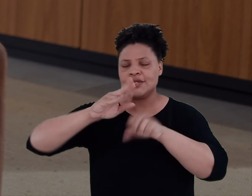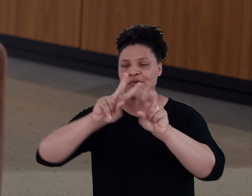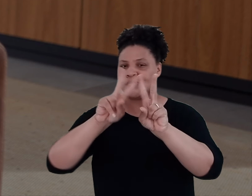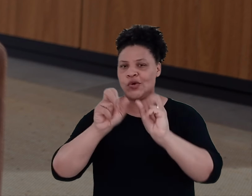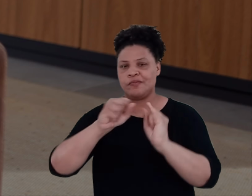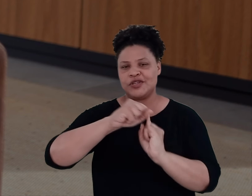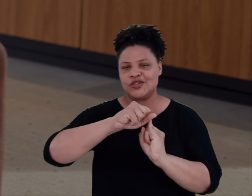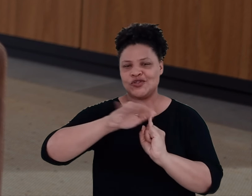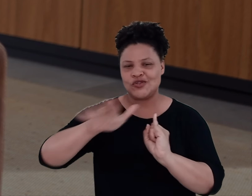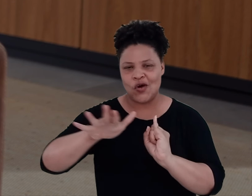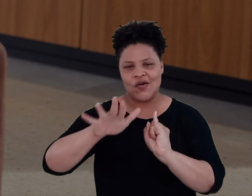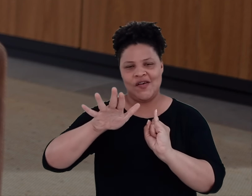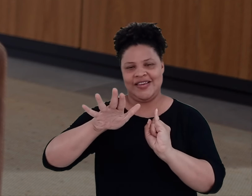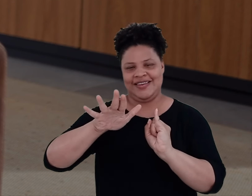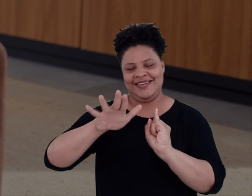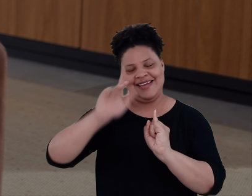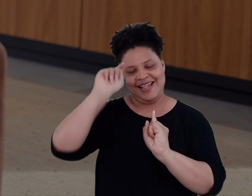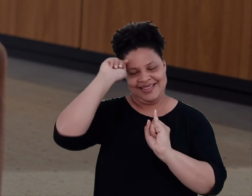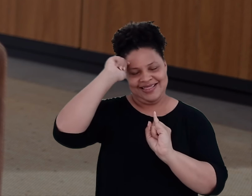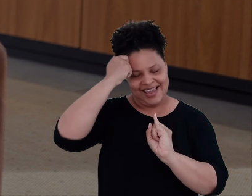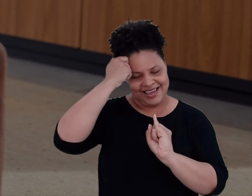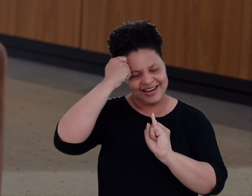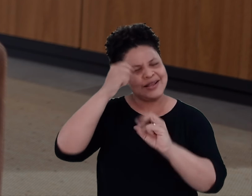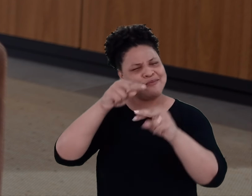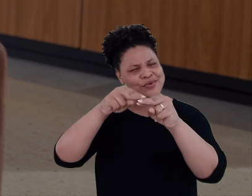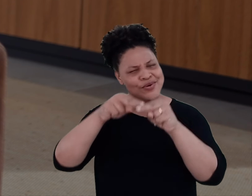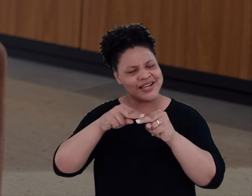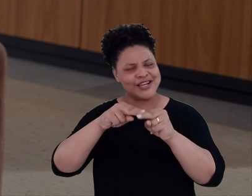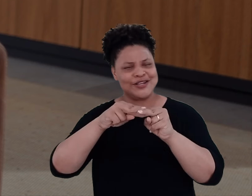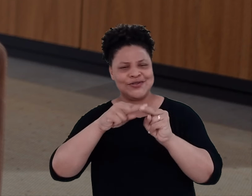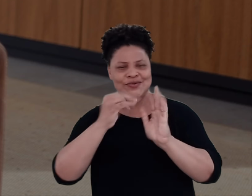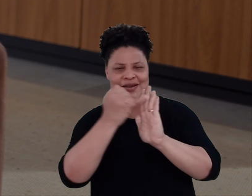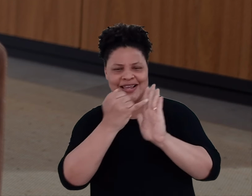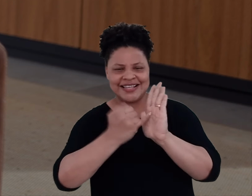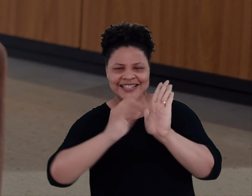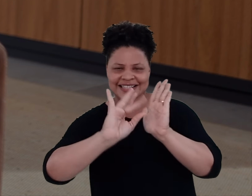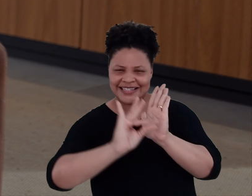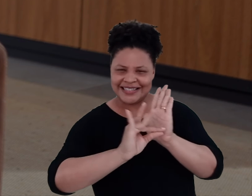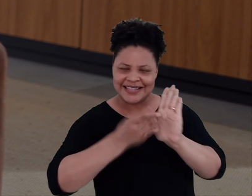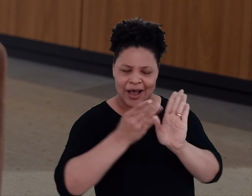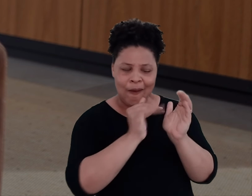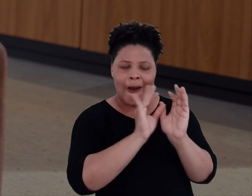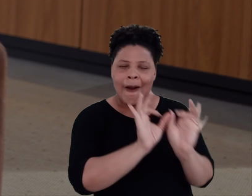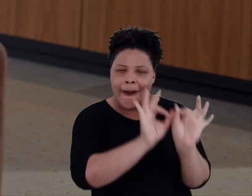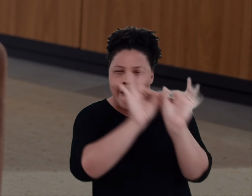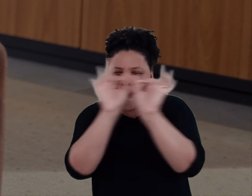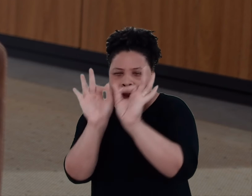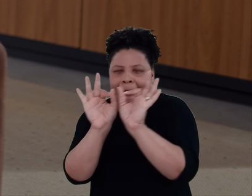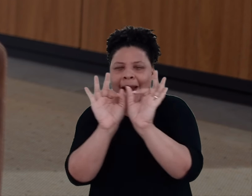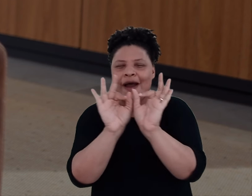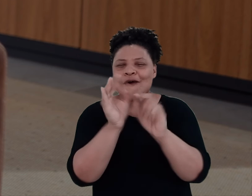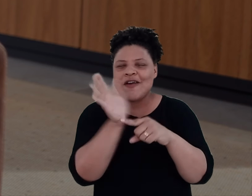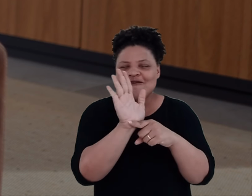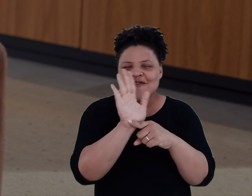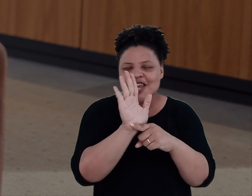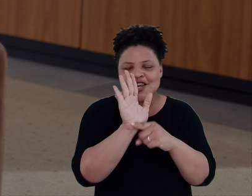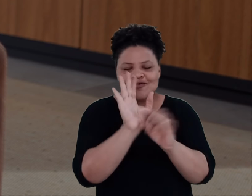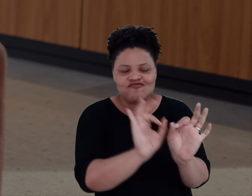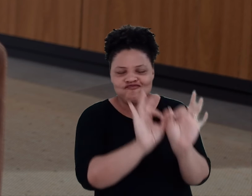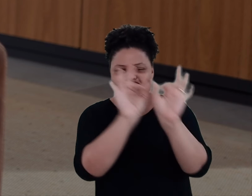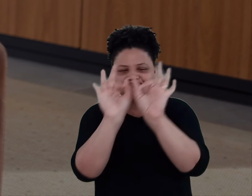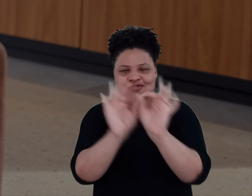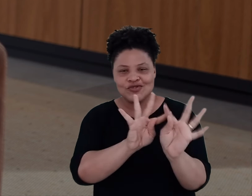negra. Então se inscreve aqui no nosso canal para acompanhar todos os vídeos. Obrigada por nos acompanhar e compartilhe com bastante gente